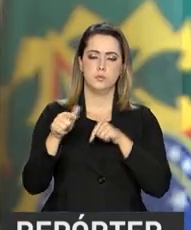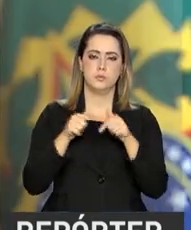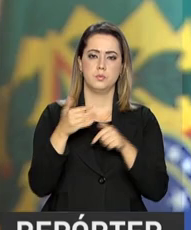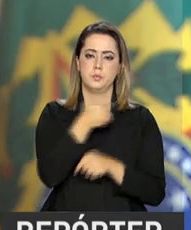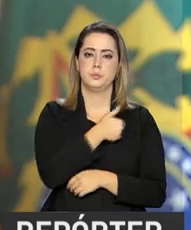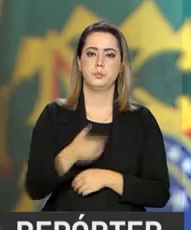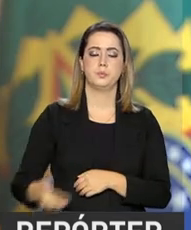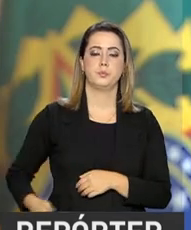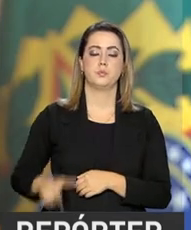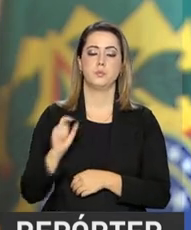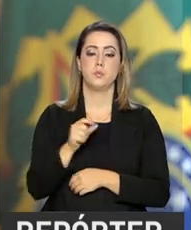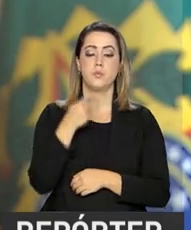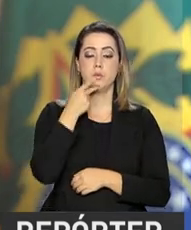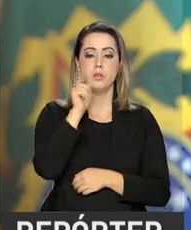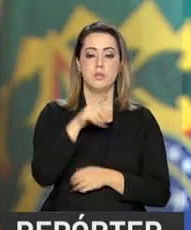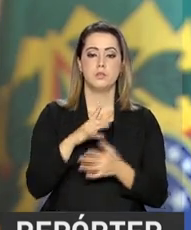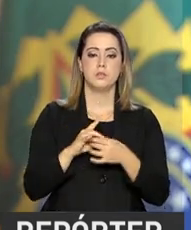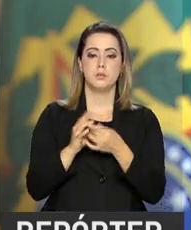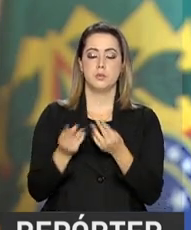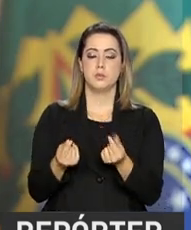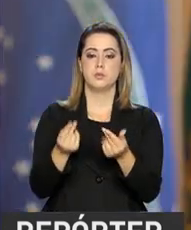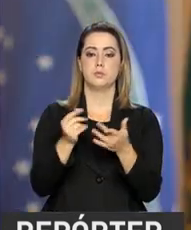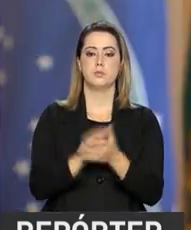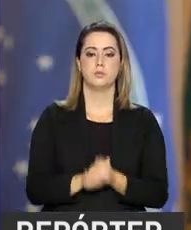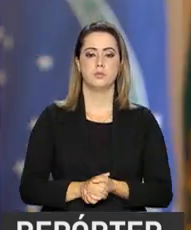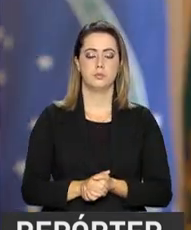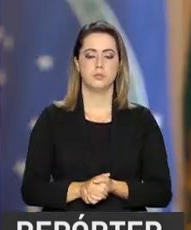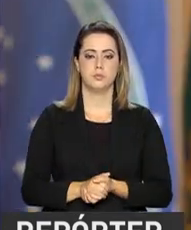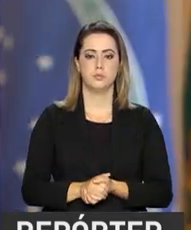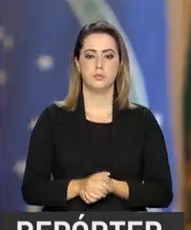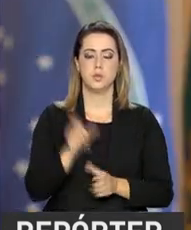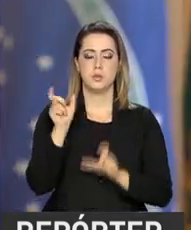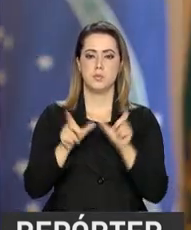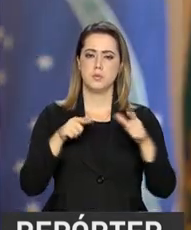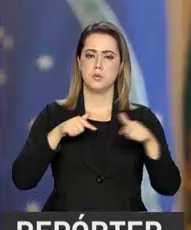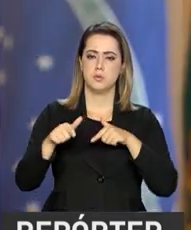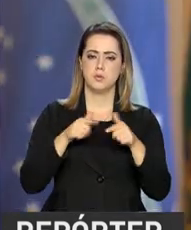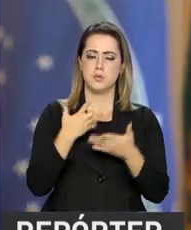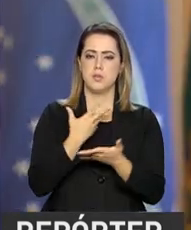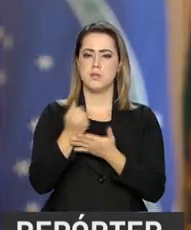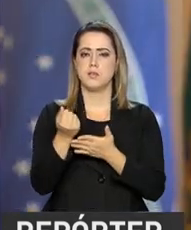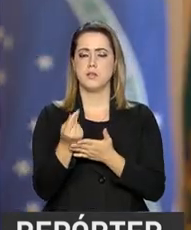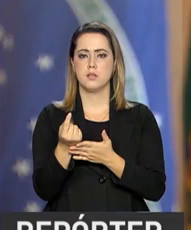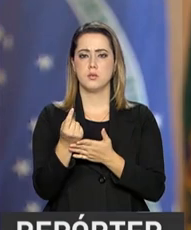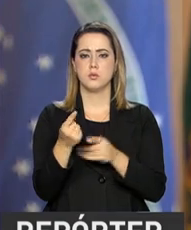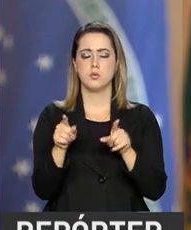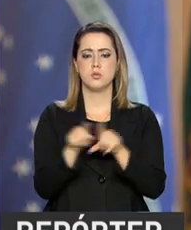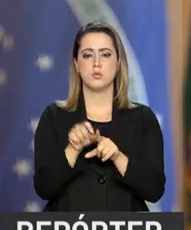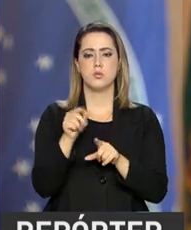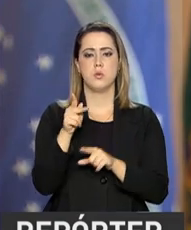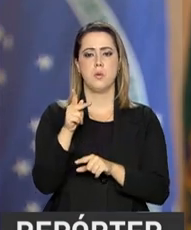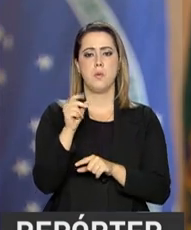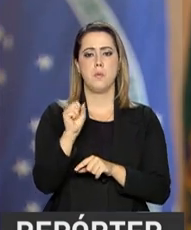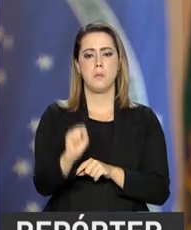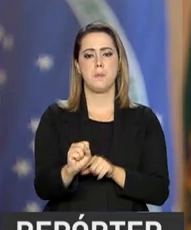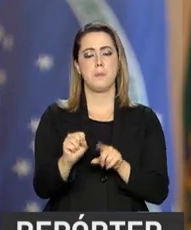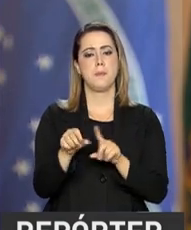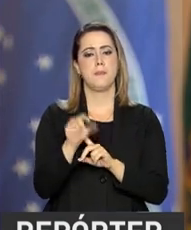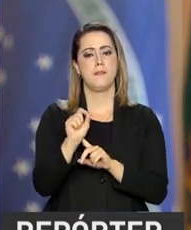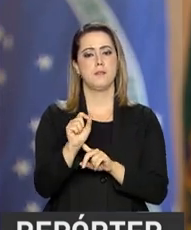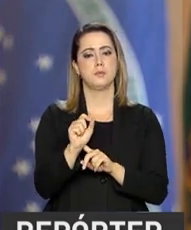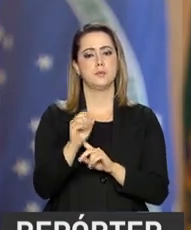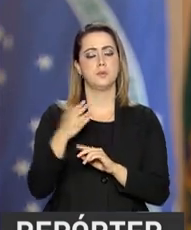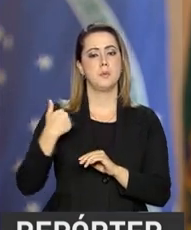governo, entre elas a liberação do PIS/PASEP. Os trabalhadores sacarão as suas contas do